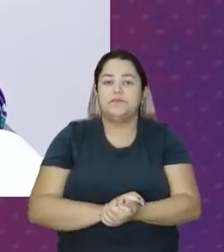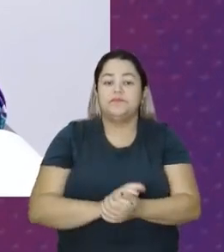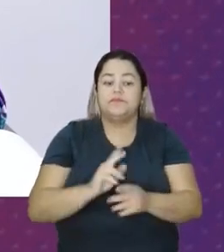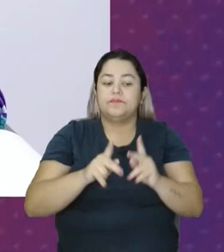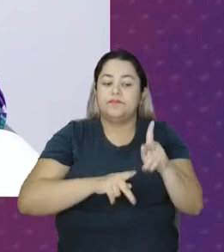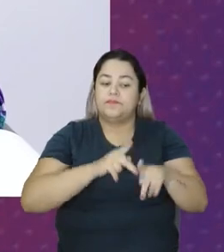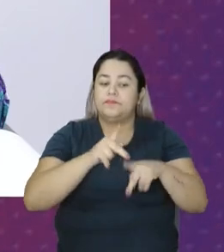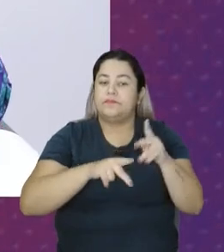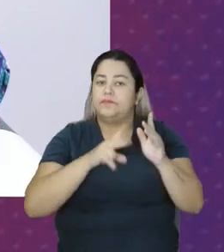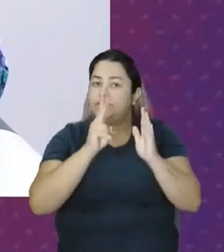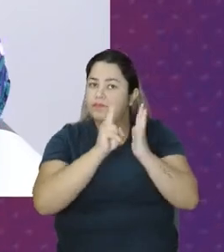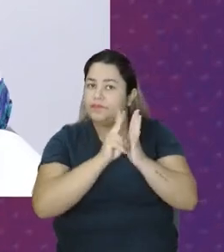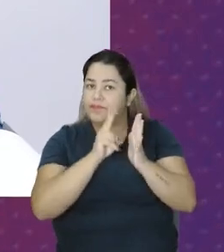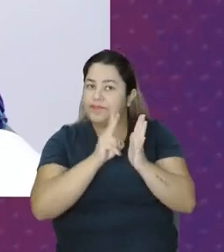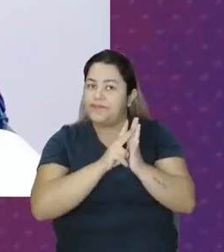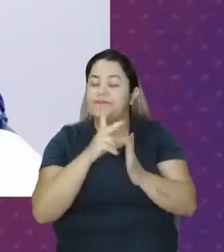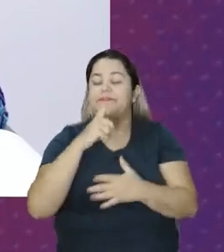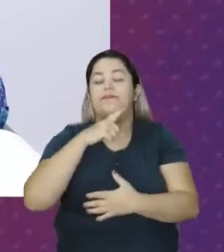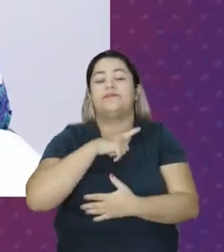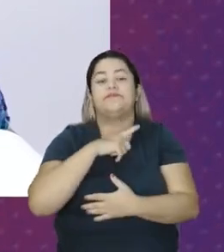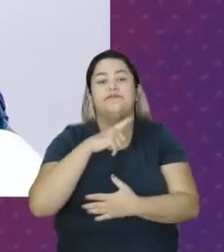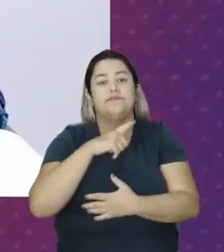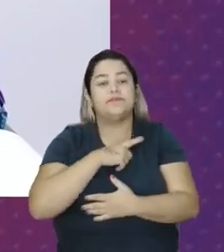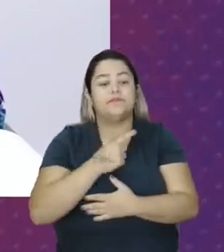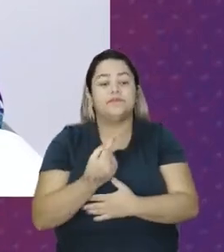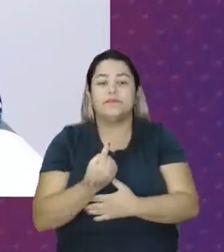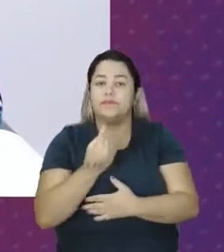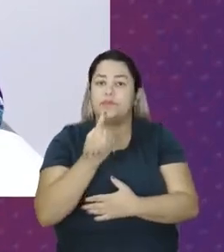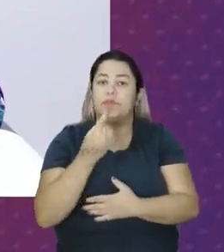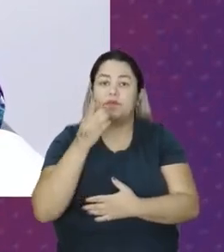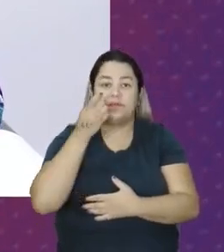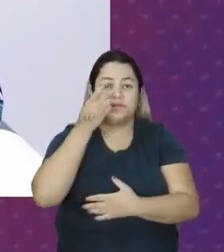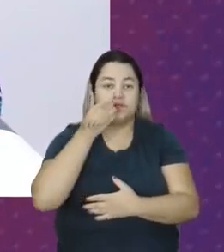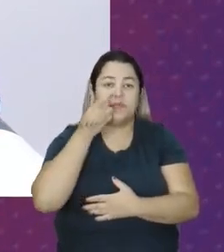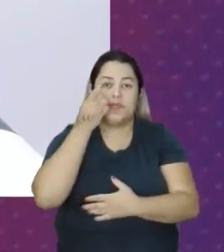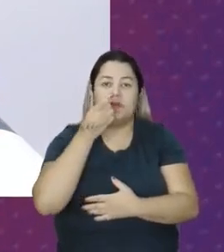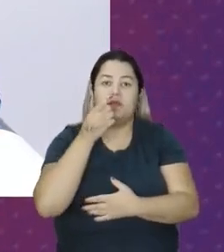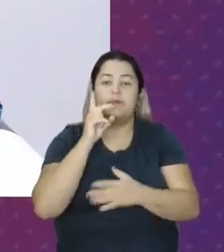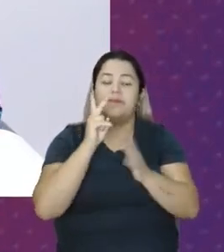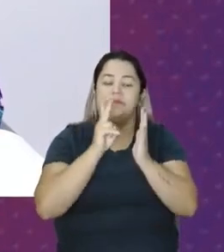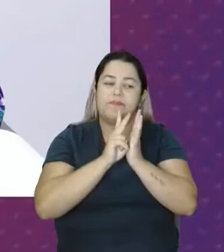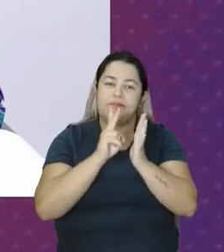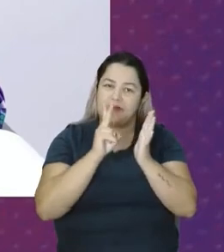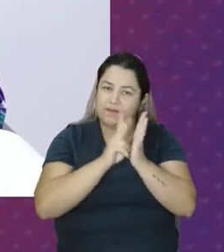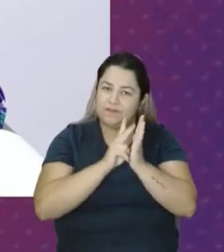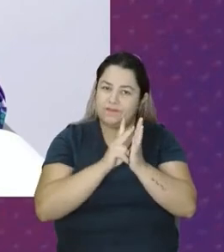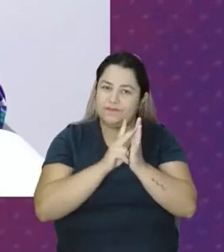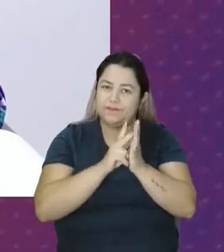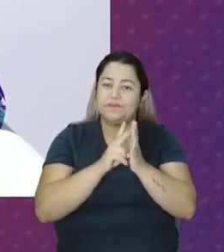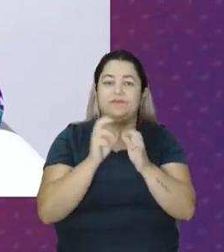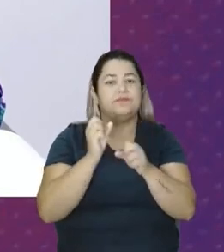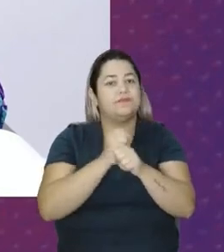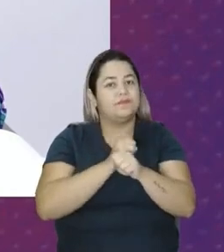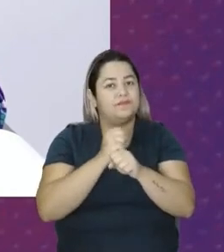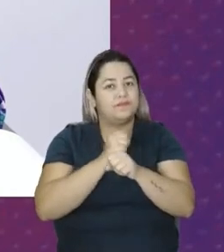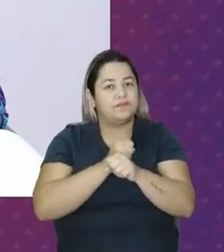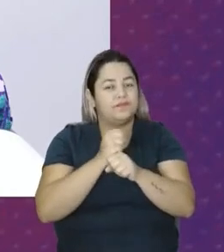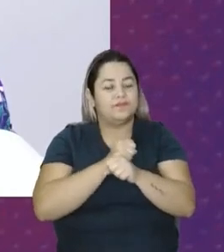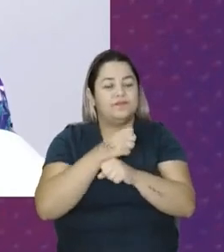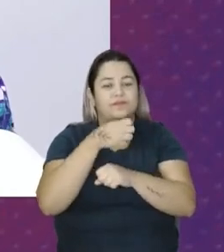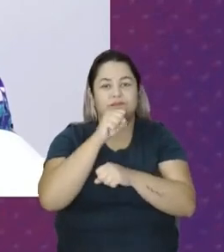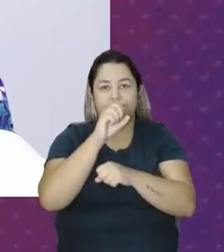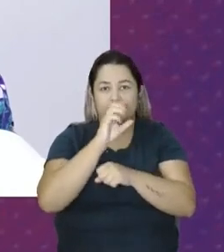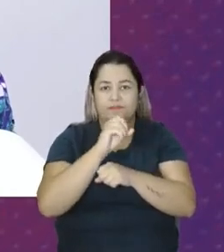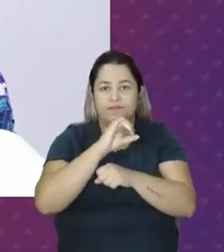povos indígenas. Tivemos um único deputado indígena lá nos anos 80, né, o